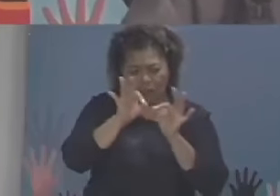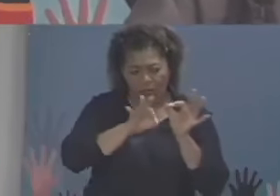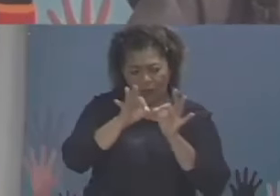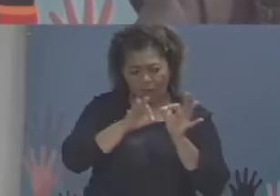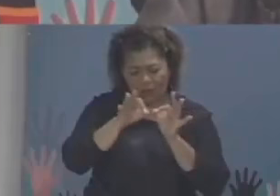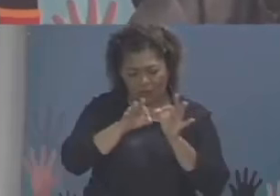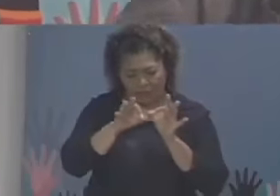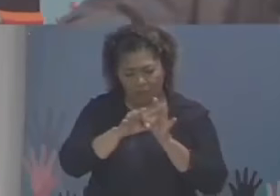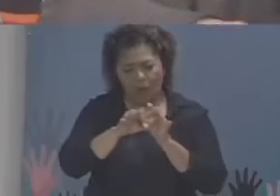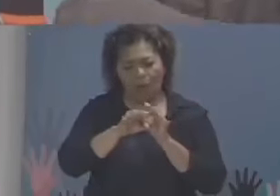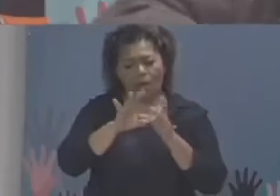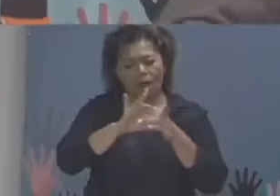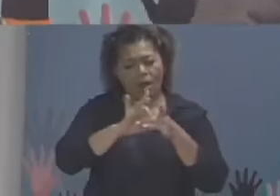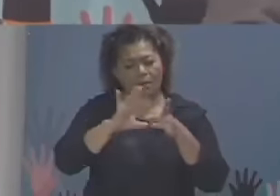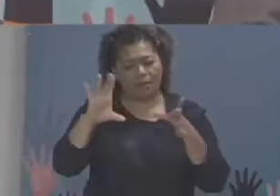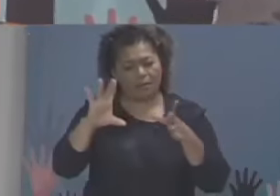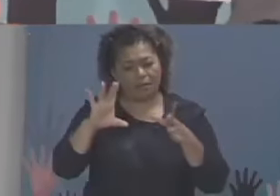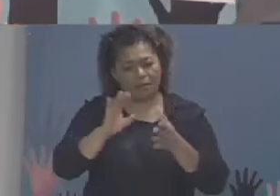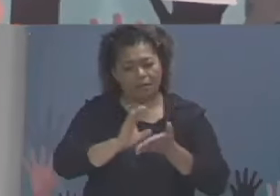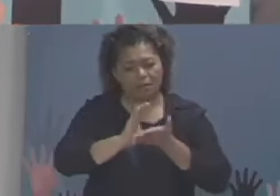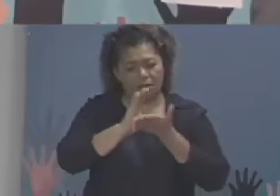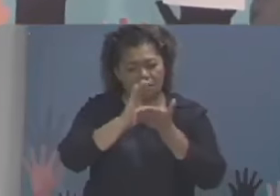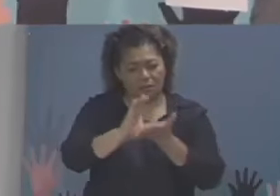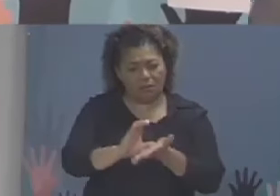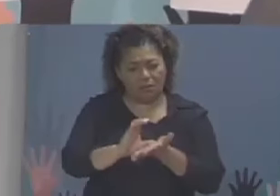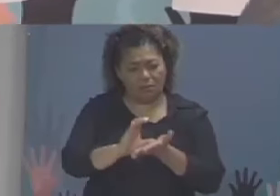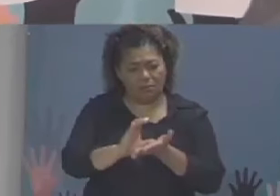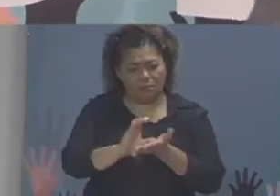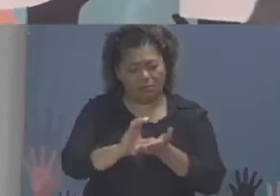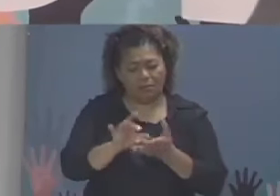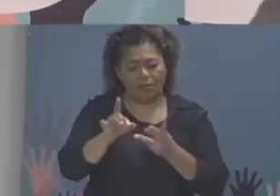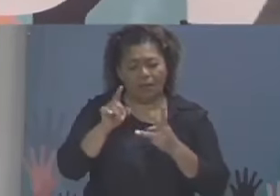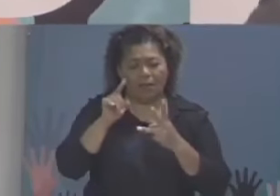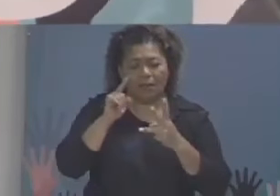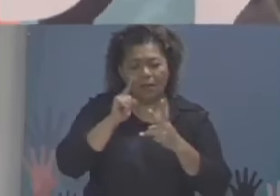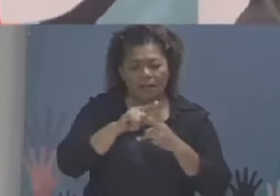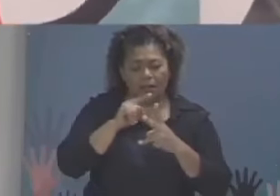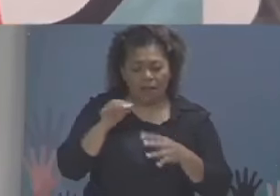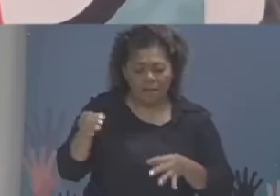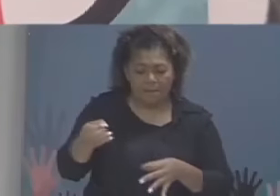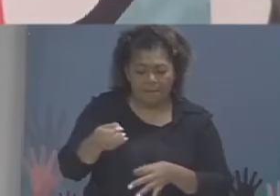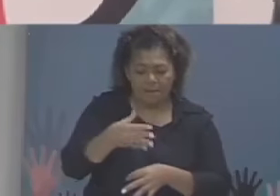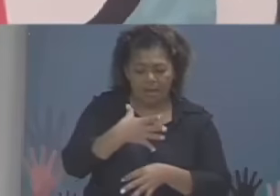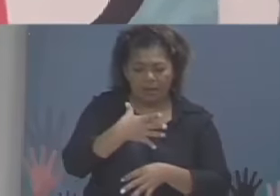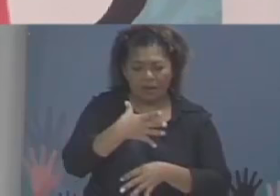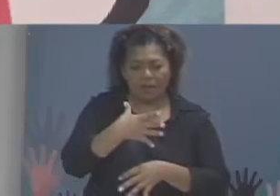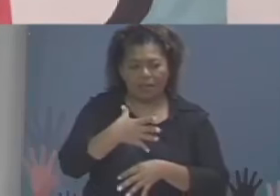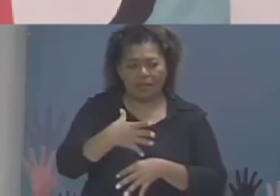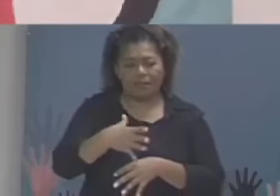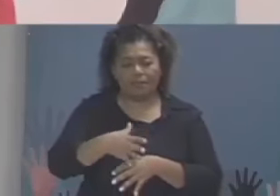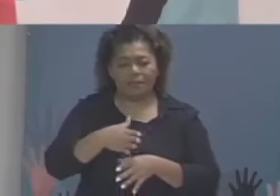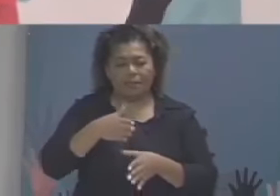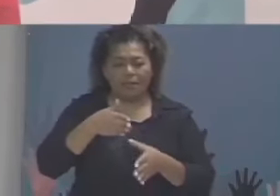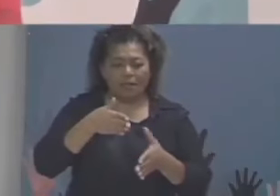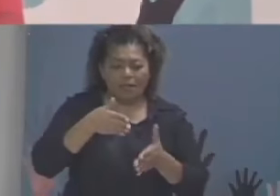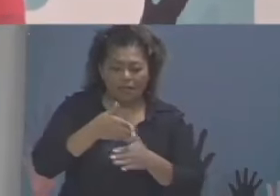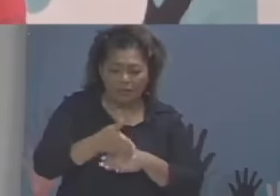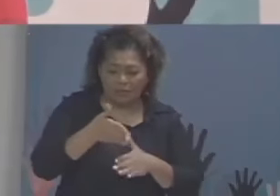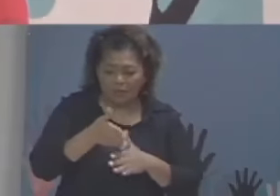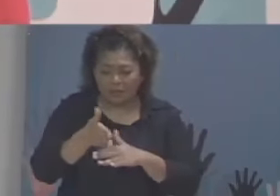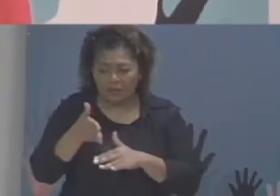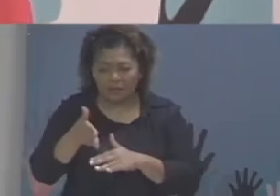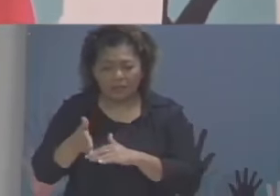do sistema conselhos e aperfeiçoamento das estratégias de diálogo com a categoria e a sociedade,